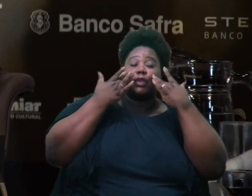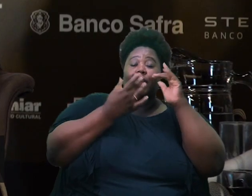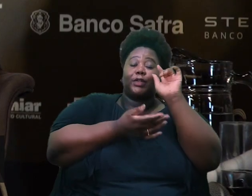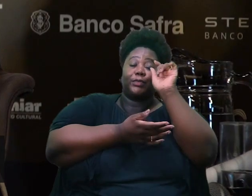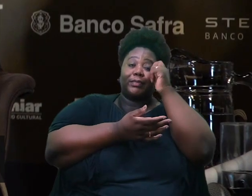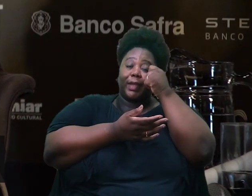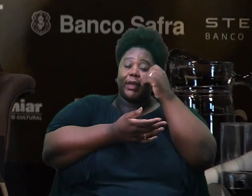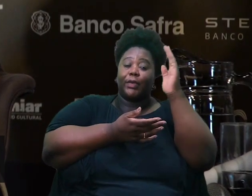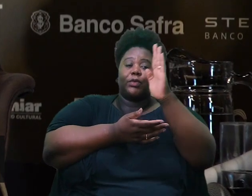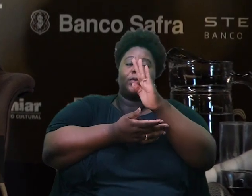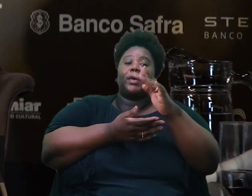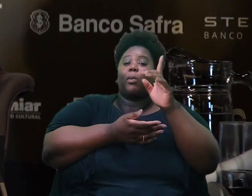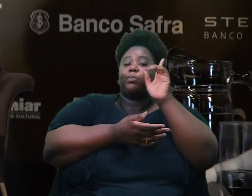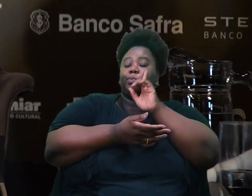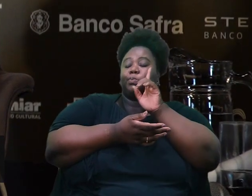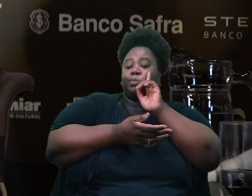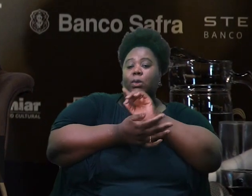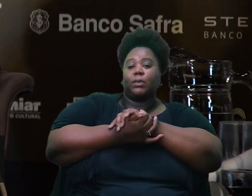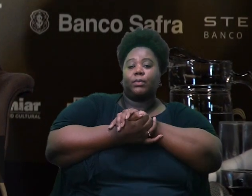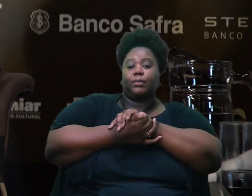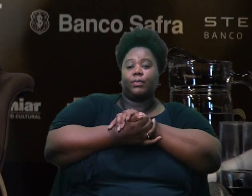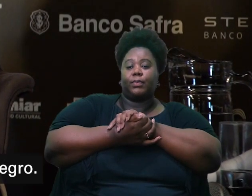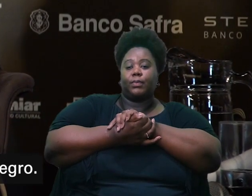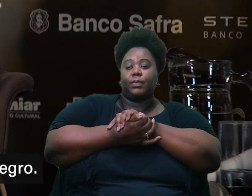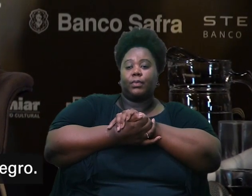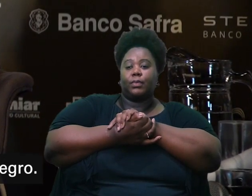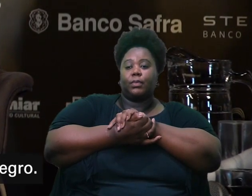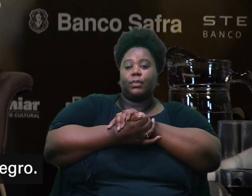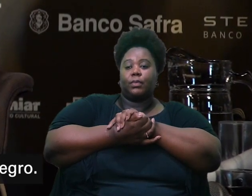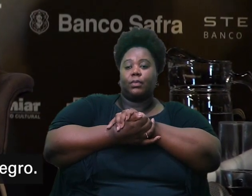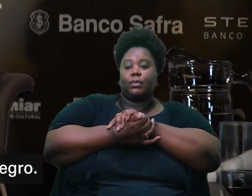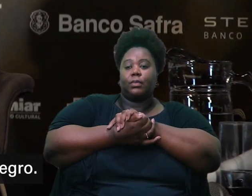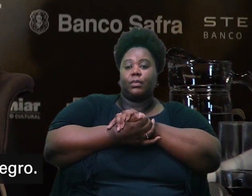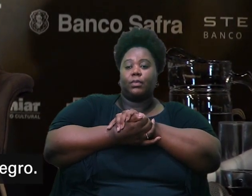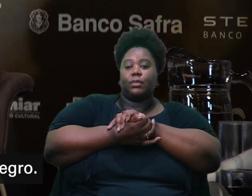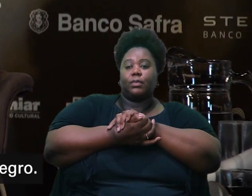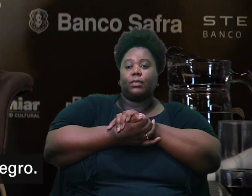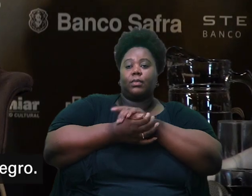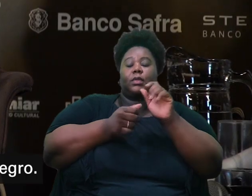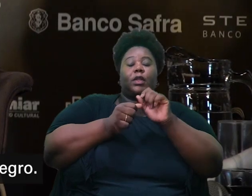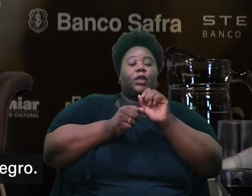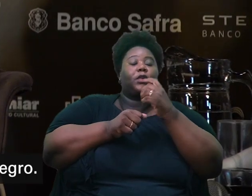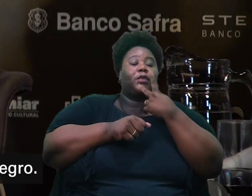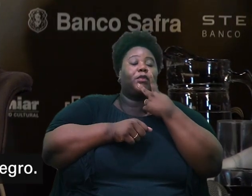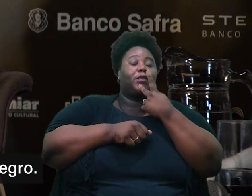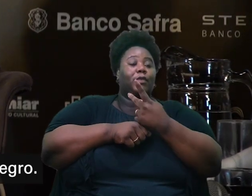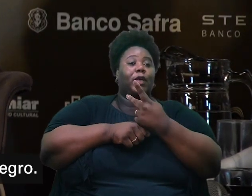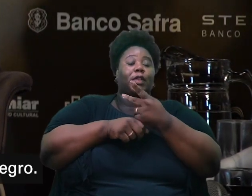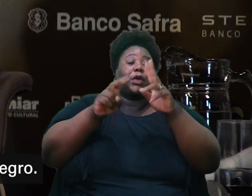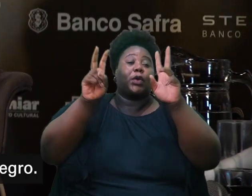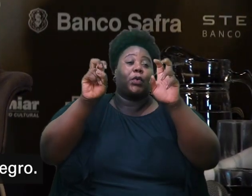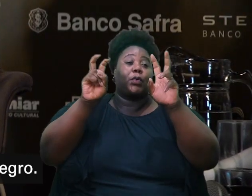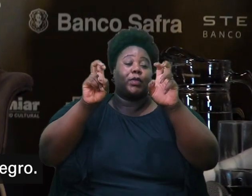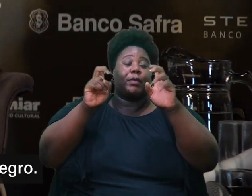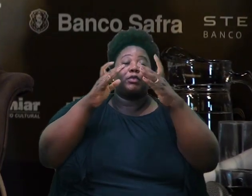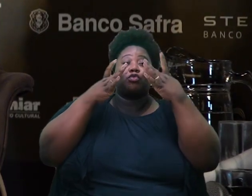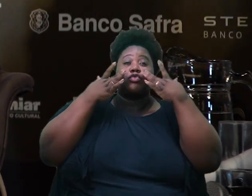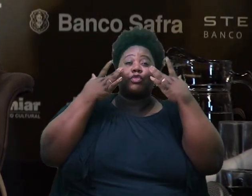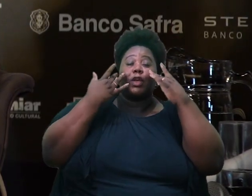no Brasil e nos Estados Unidos. Não é? E eu trago à cena este termo, teatro